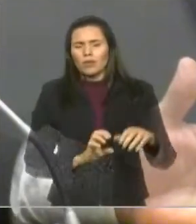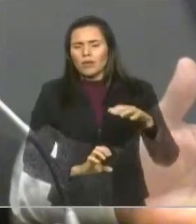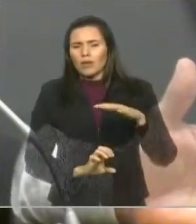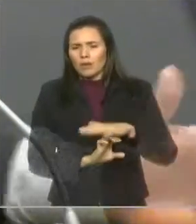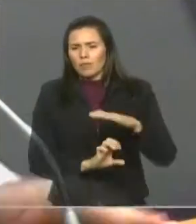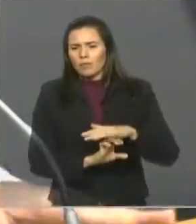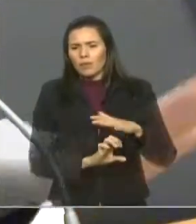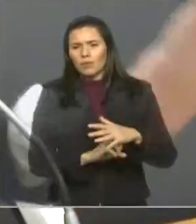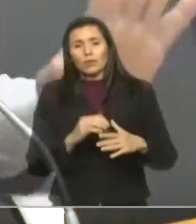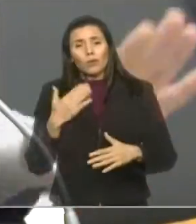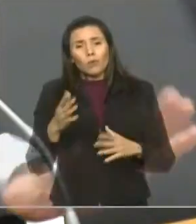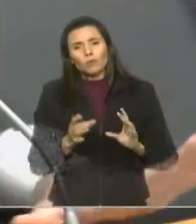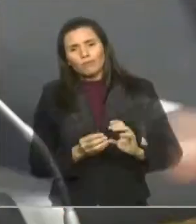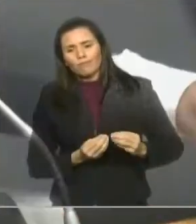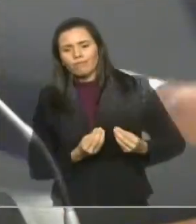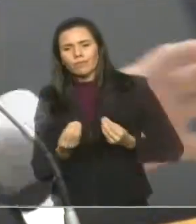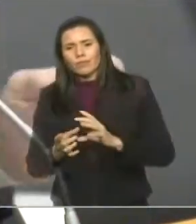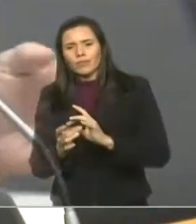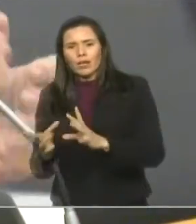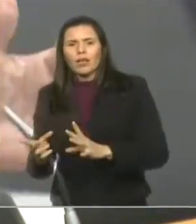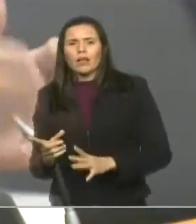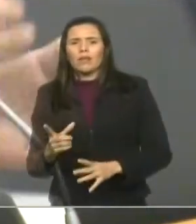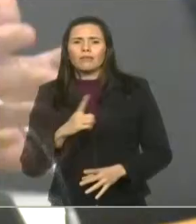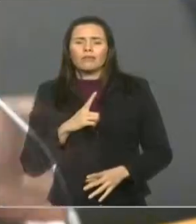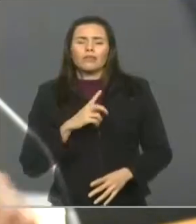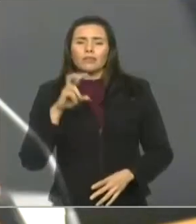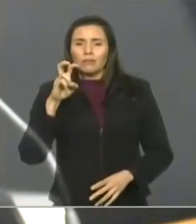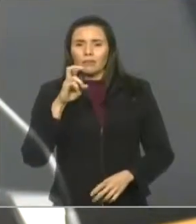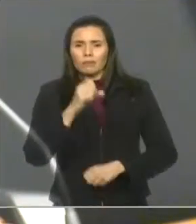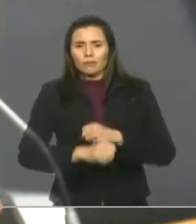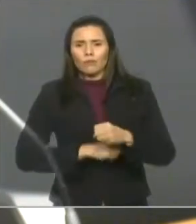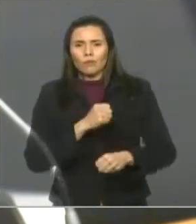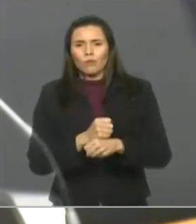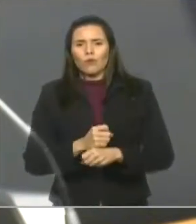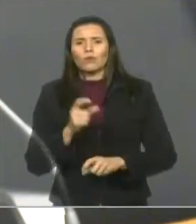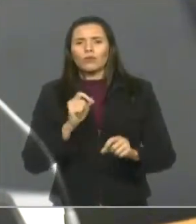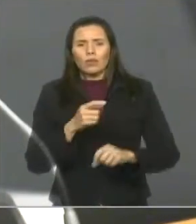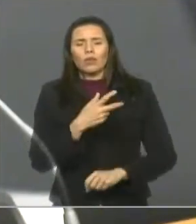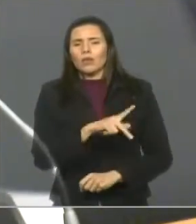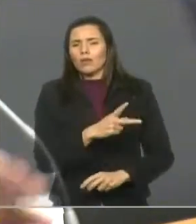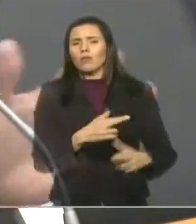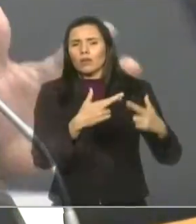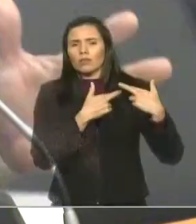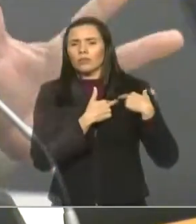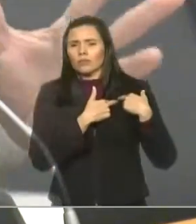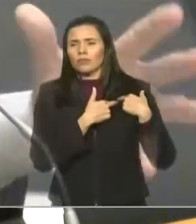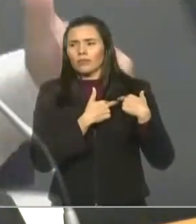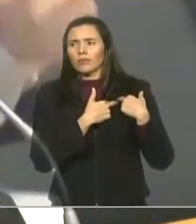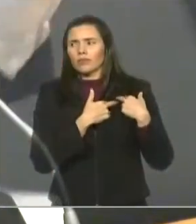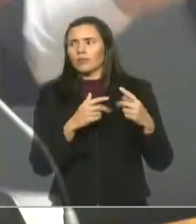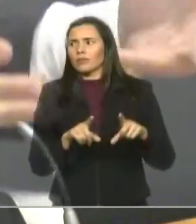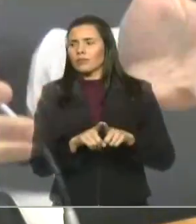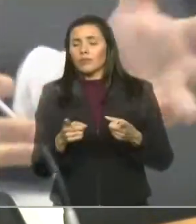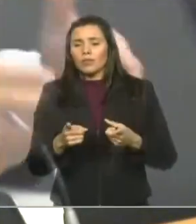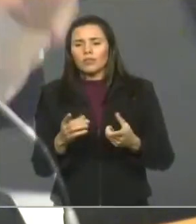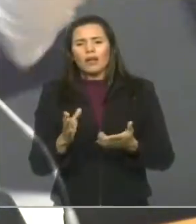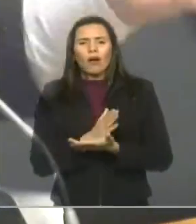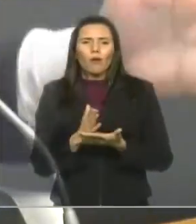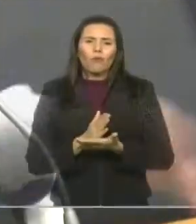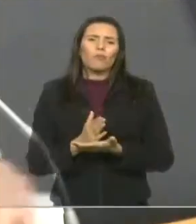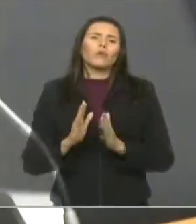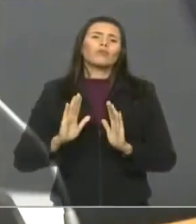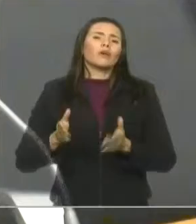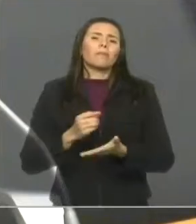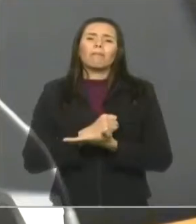um empreendimento desse, me parece que são 5 anos que ainda fica com a responsabilidade da manutenção. Mas muitos já venceu esse prazo. E